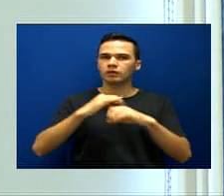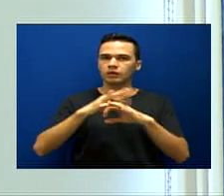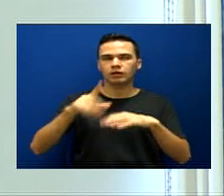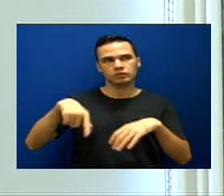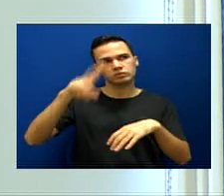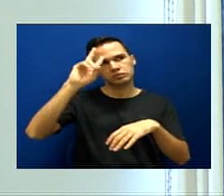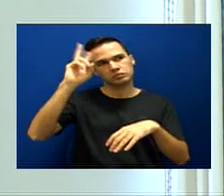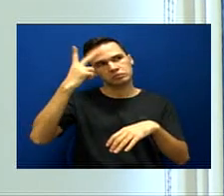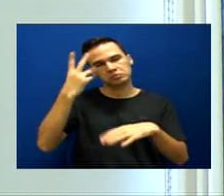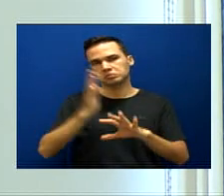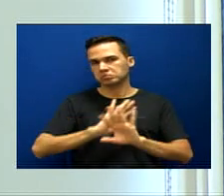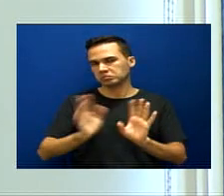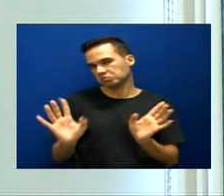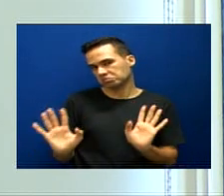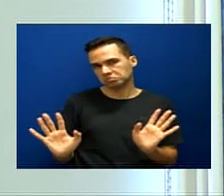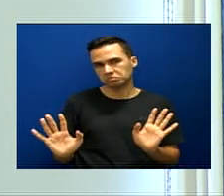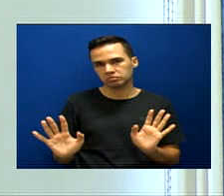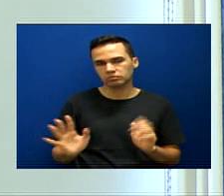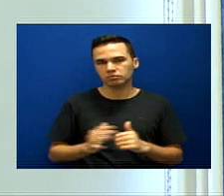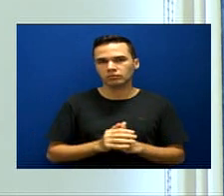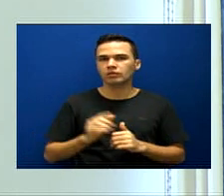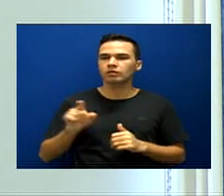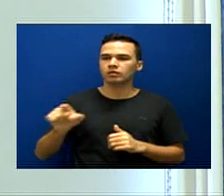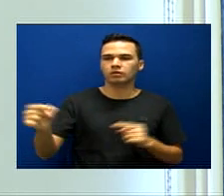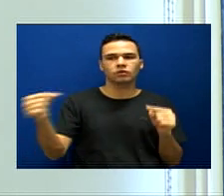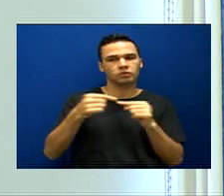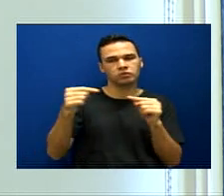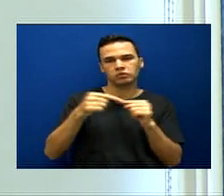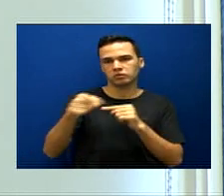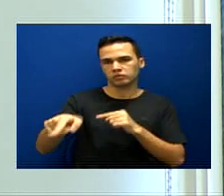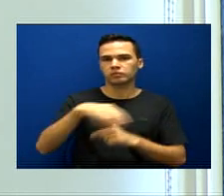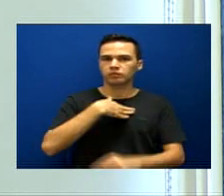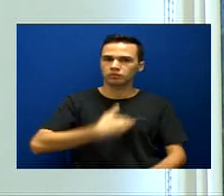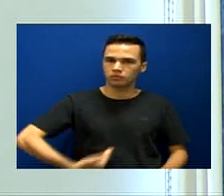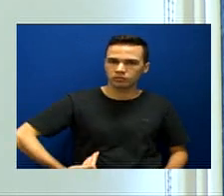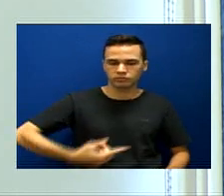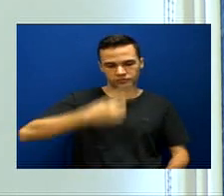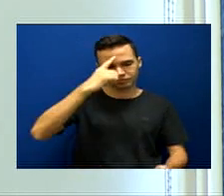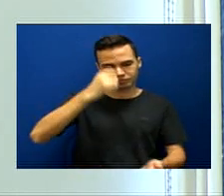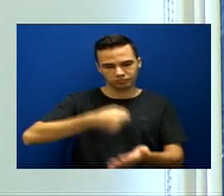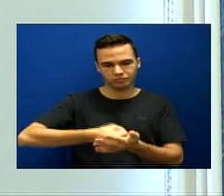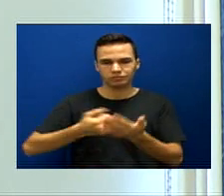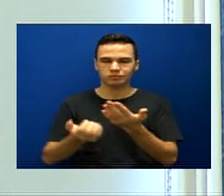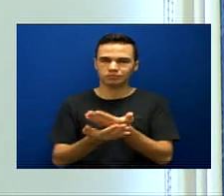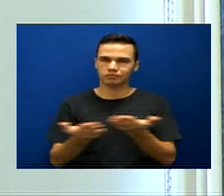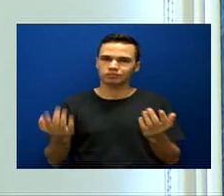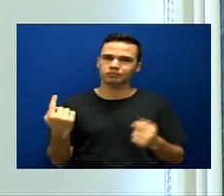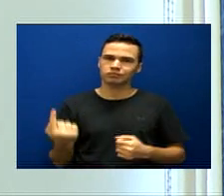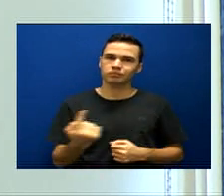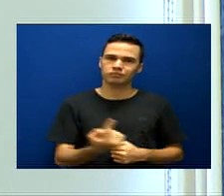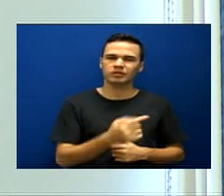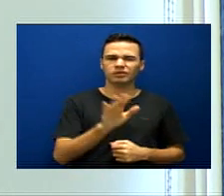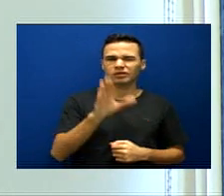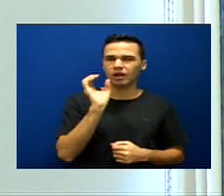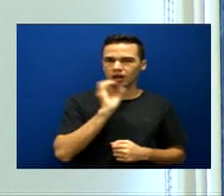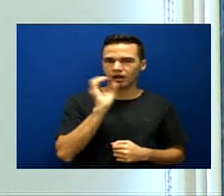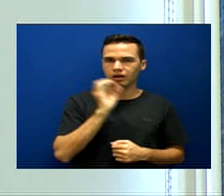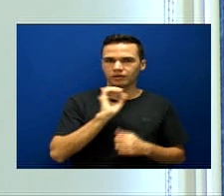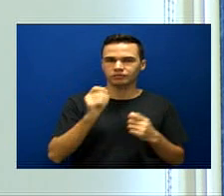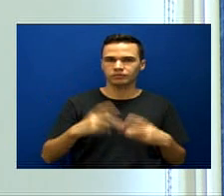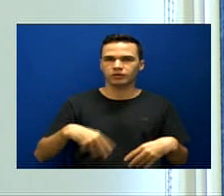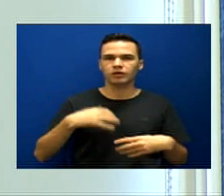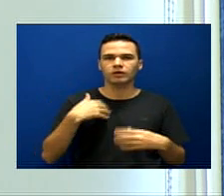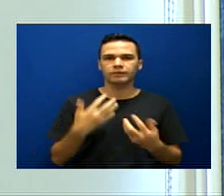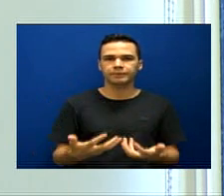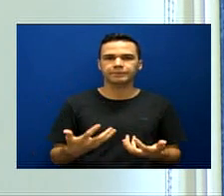mudar o seu voto ou não, isto faz parte da democracia, do movimento democrático. Então, senhor presidente, rapidamente, eu